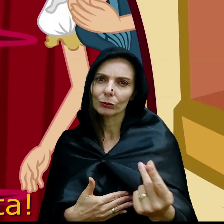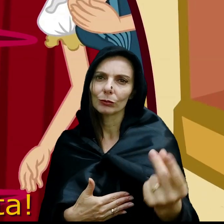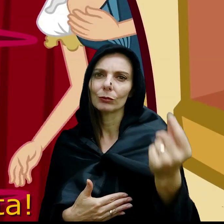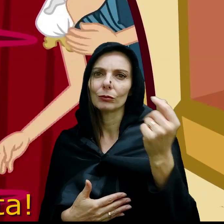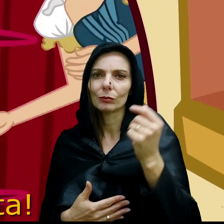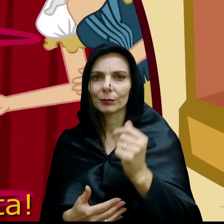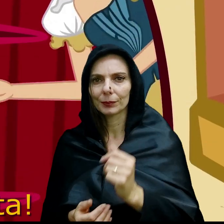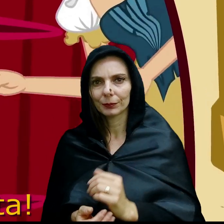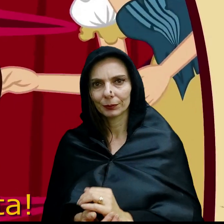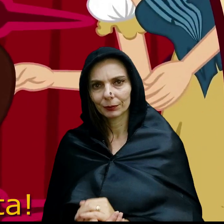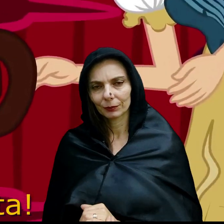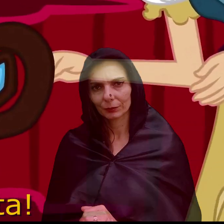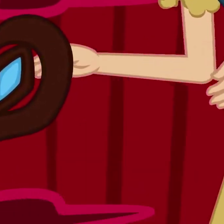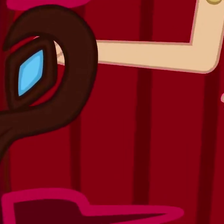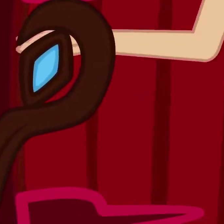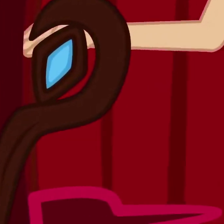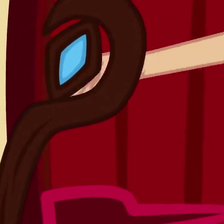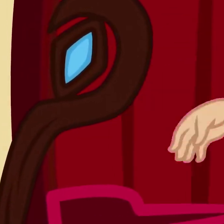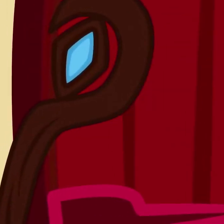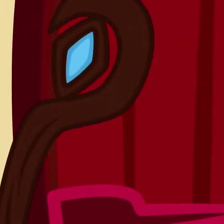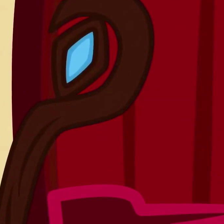serei eternamente grata.